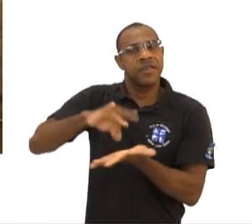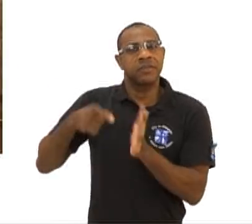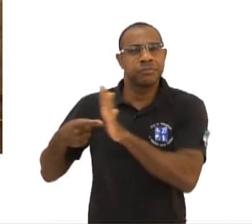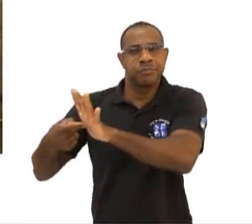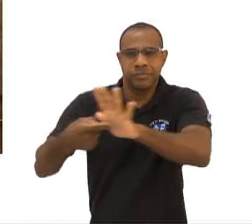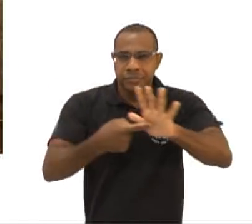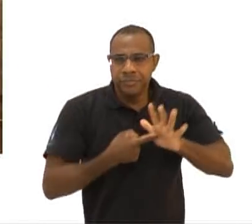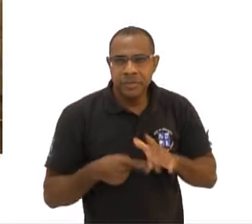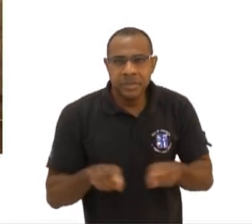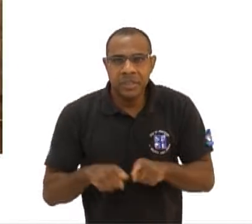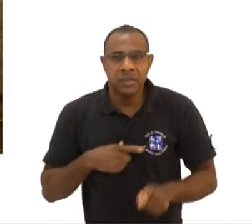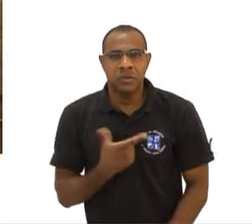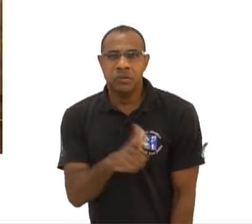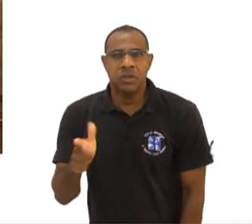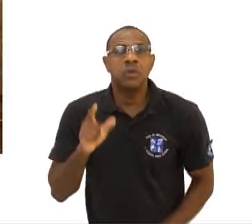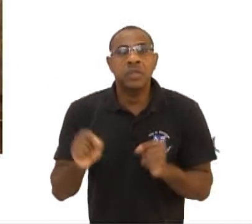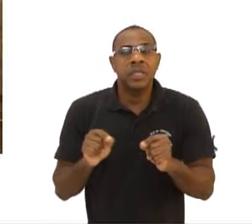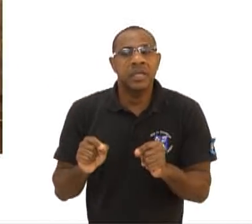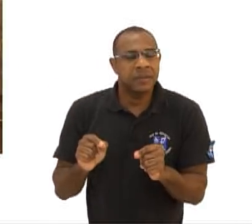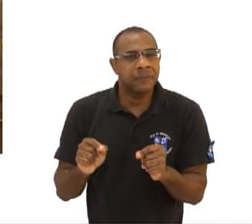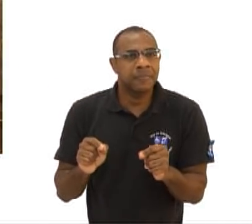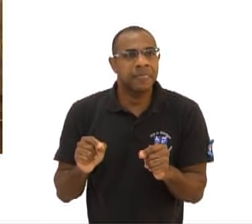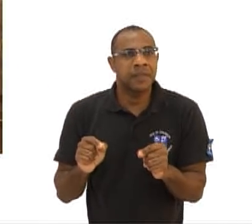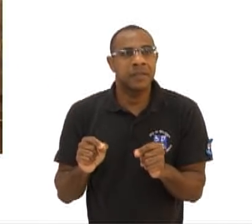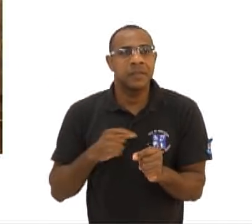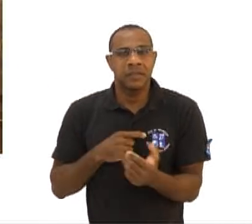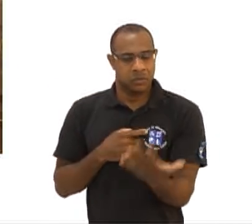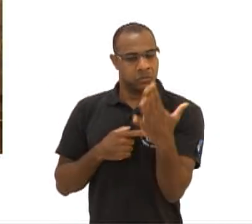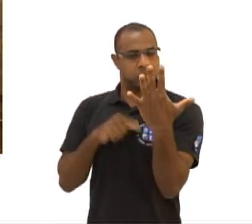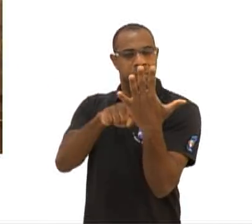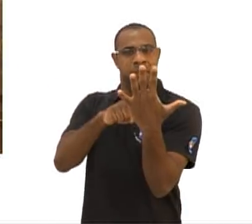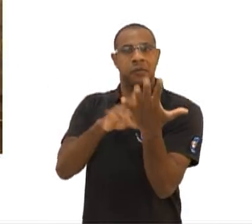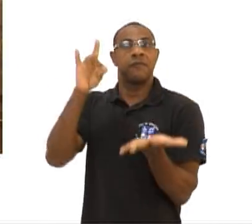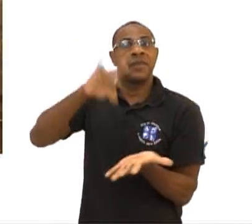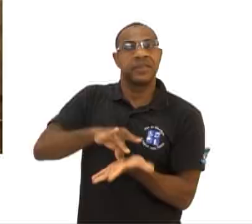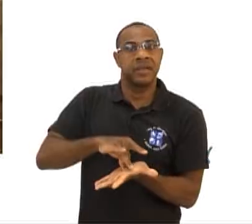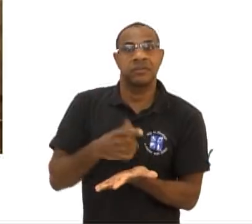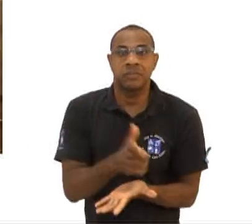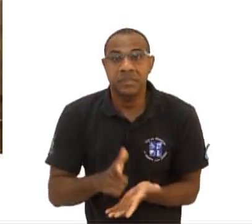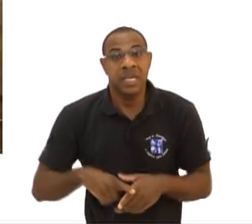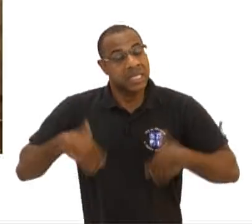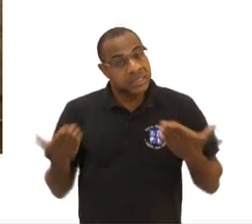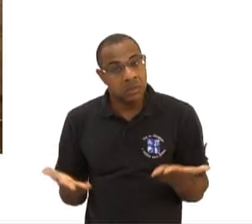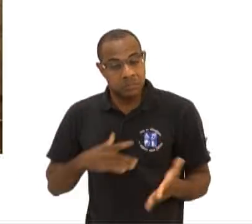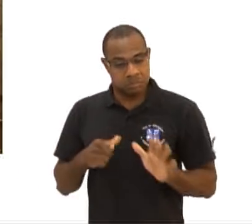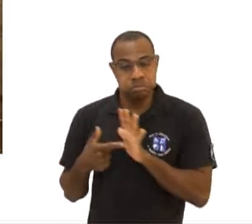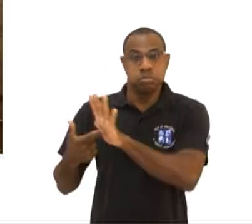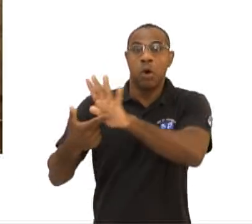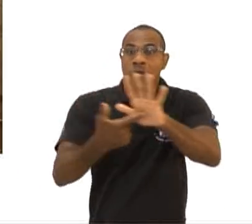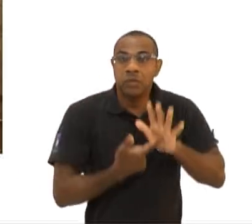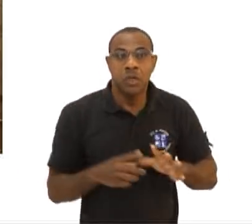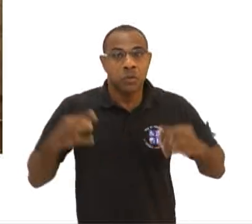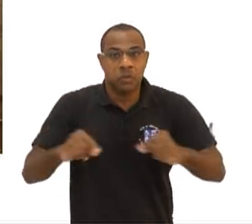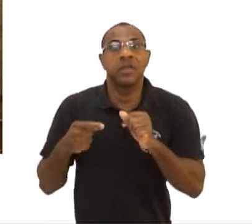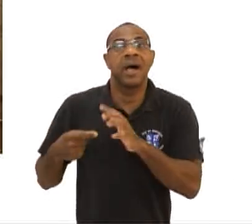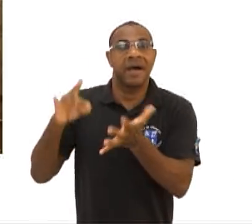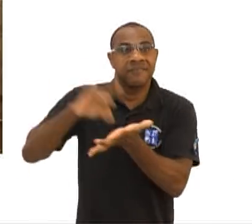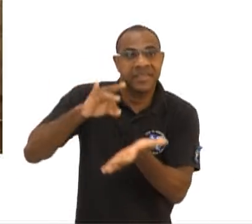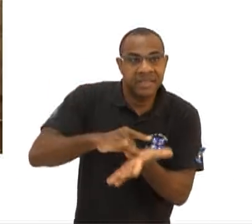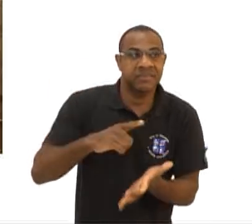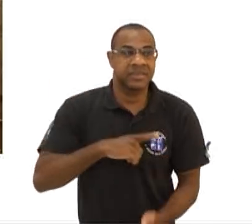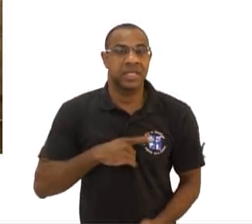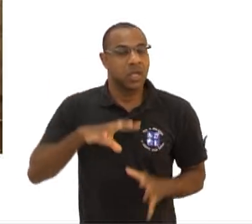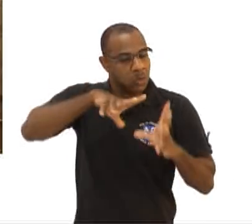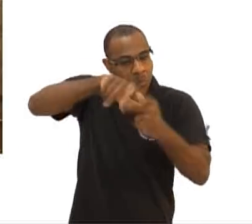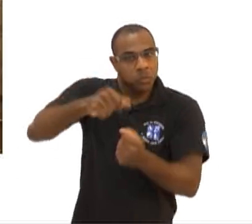Aie, existia um espelho, o chamado espelho da verdade. Logo, ele transmitia toda a verdade que existe